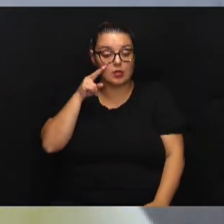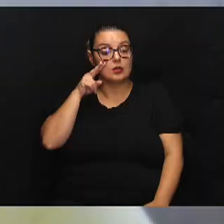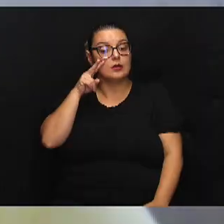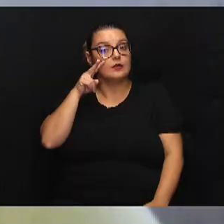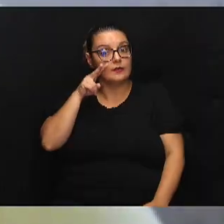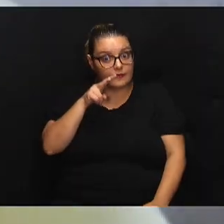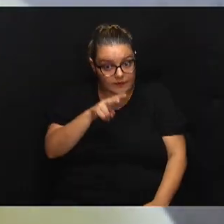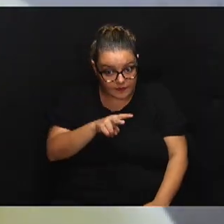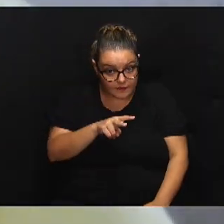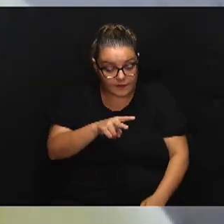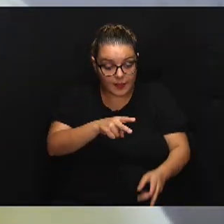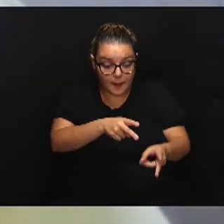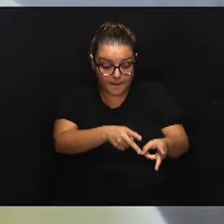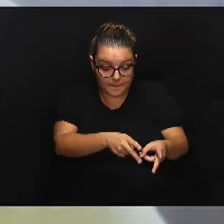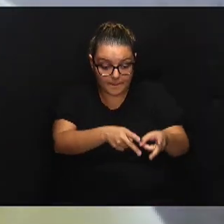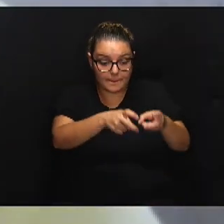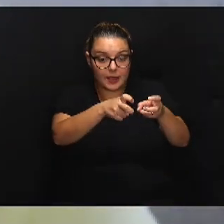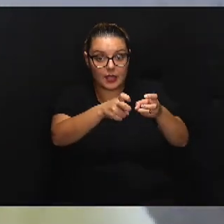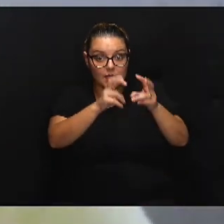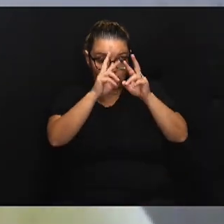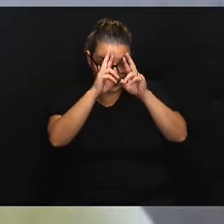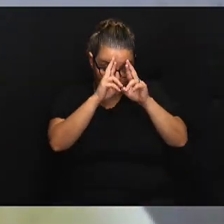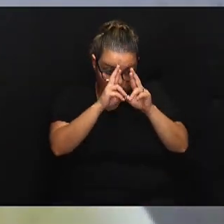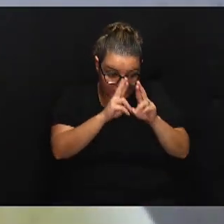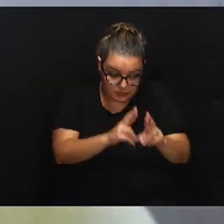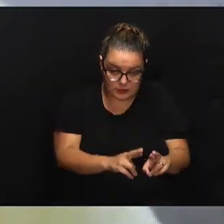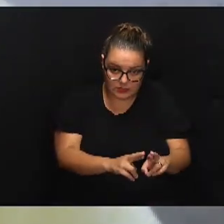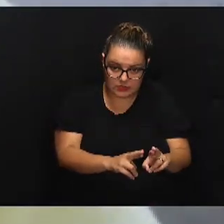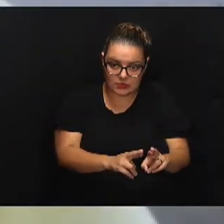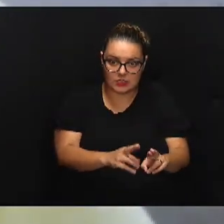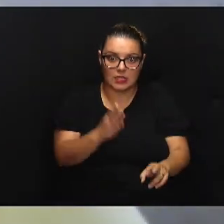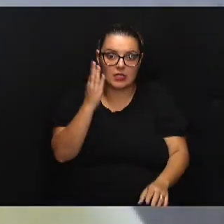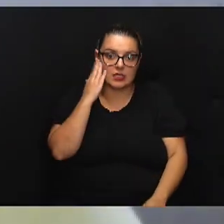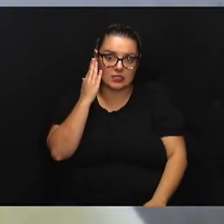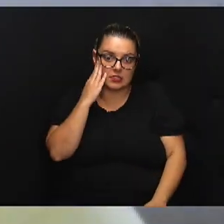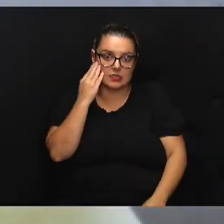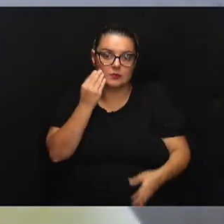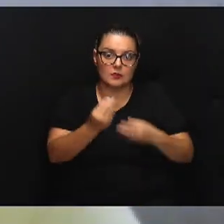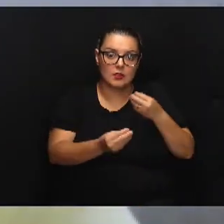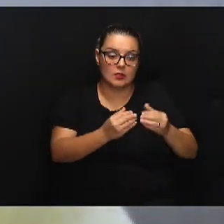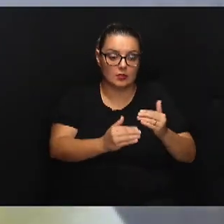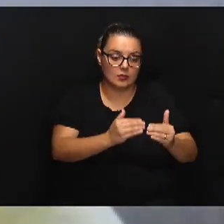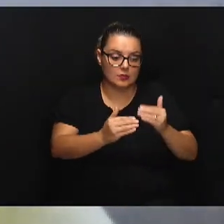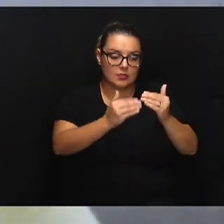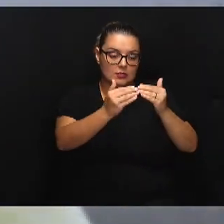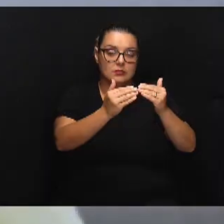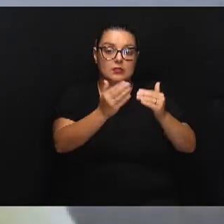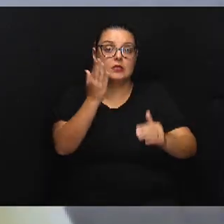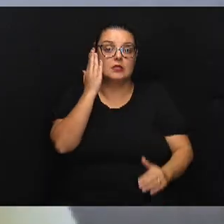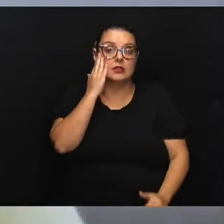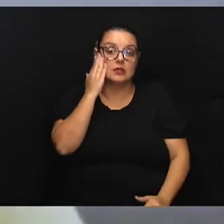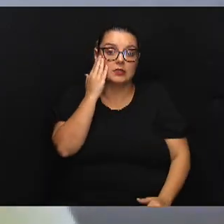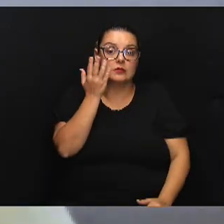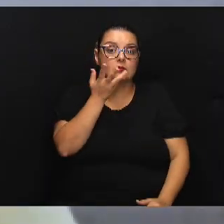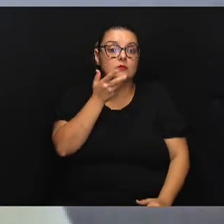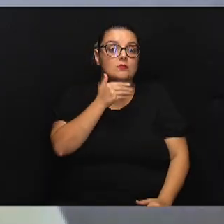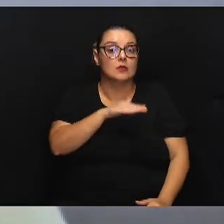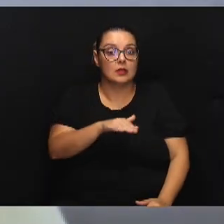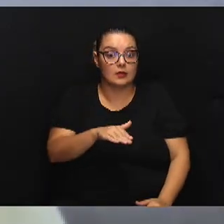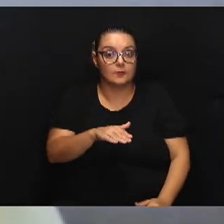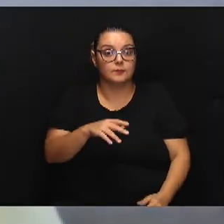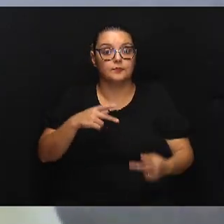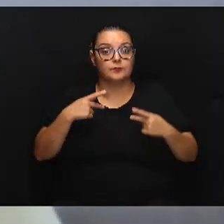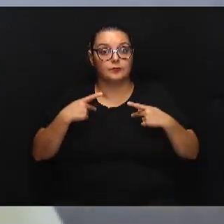essa criança, respeitar esta criança, saber como essa criança se desenvolve, saber como essa criança se